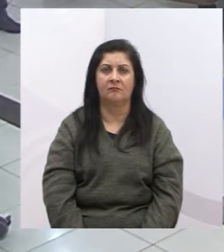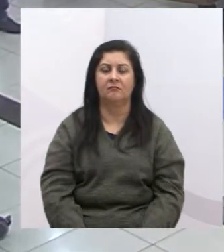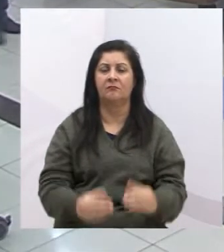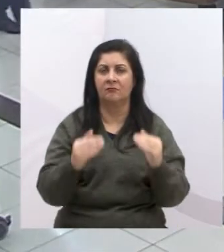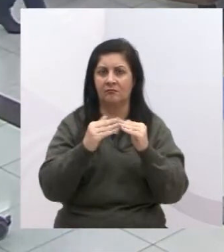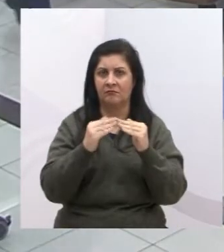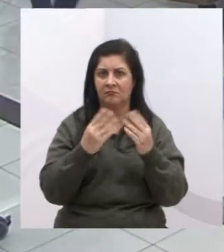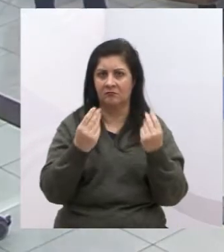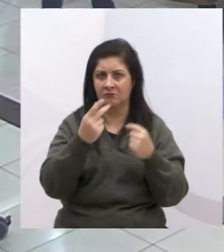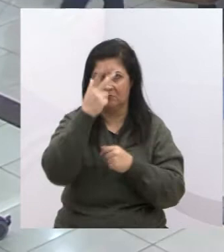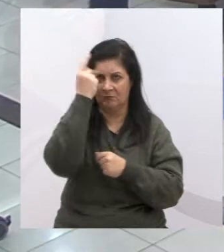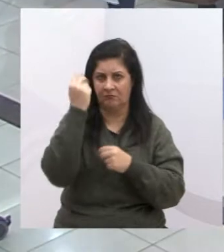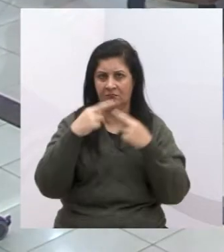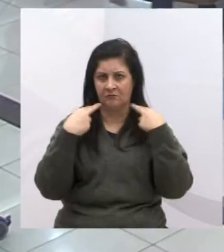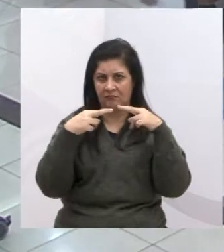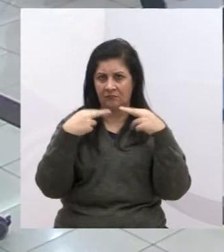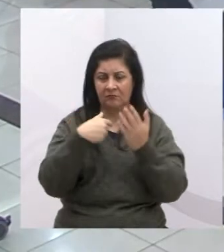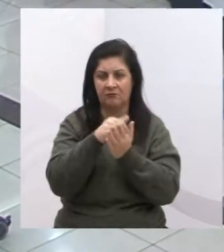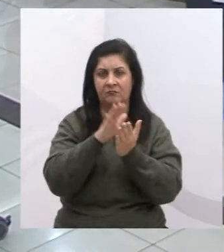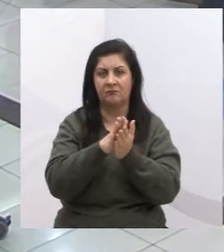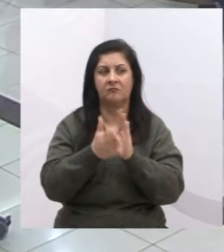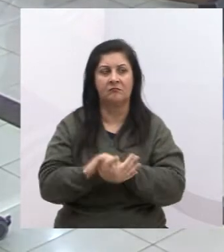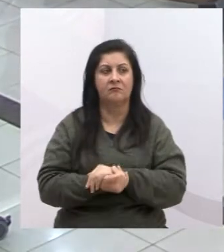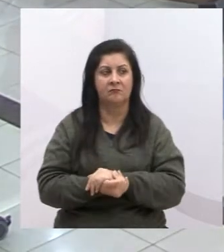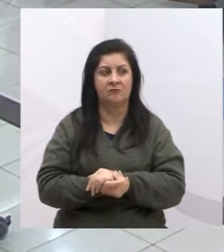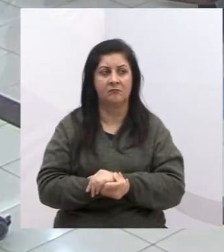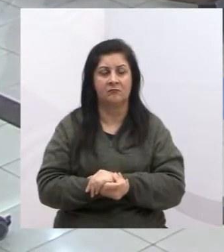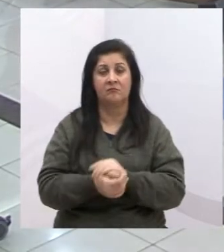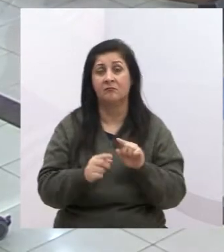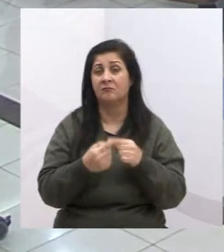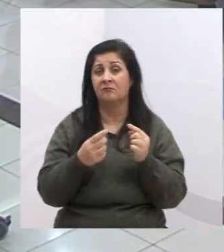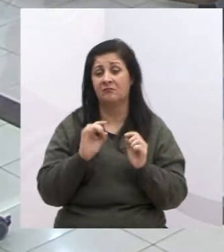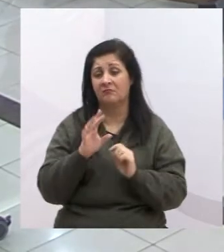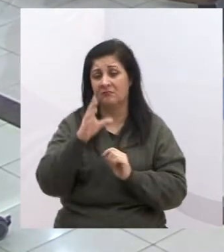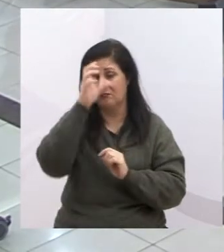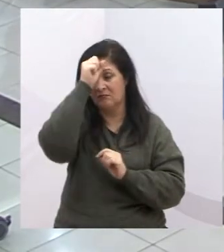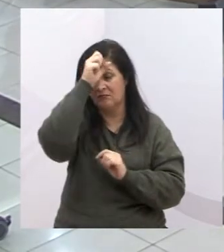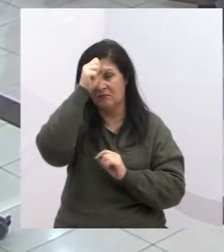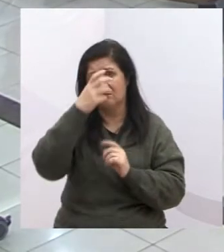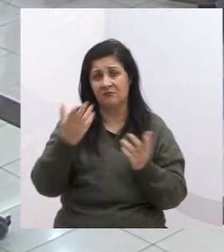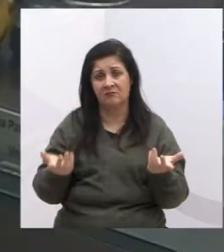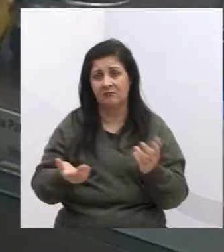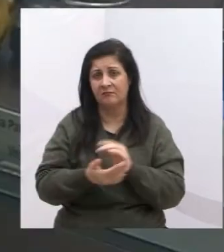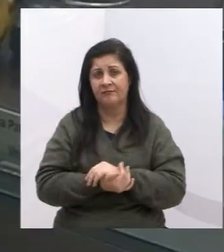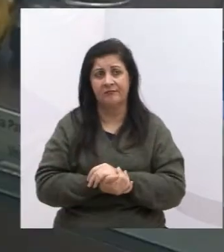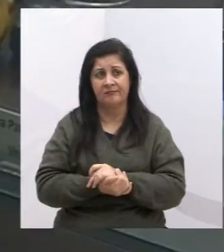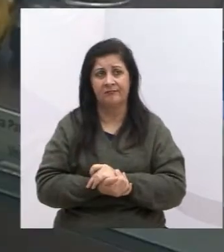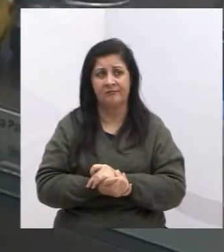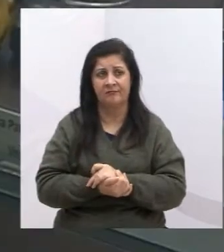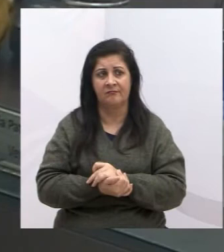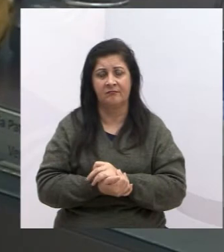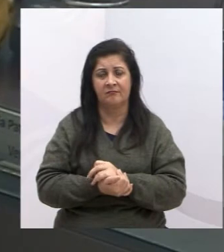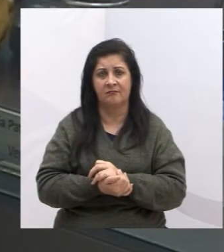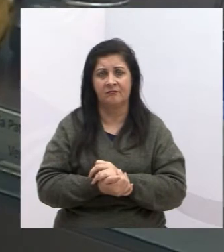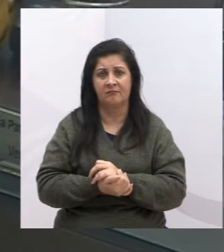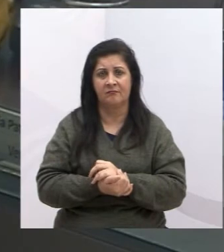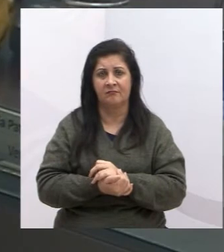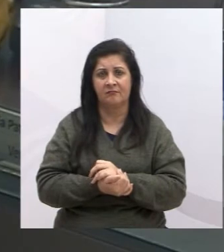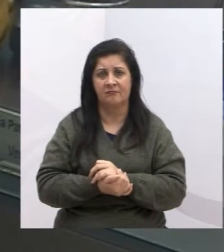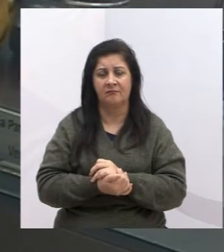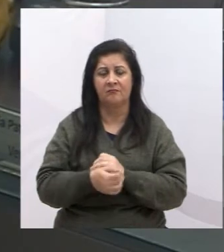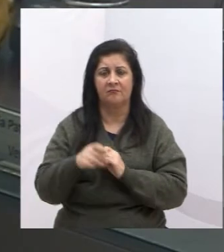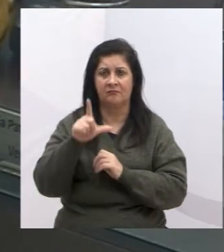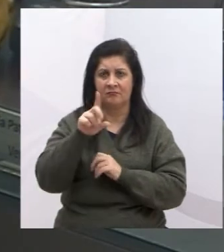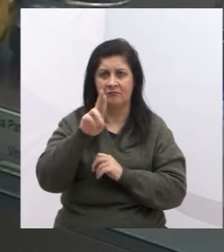pessoas reclamam das multas, mas algumas pessoas só aprendem dessa forma. E uma coisa que o vereador Luiz Flávio acabou de falar, que